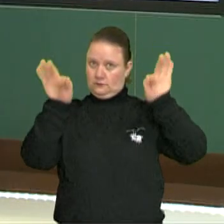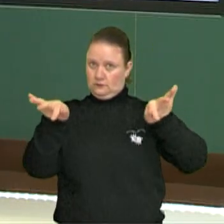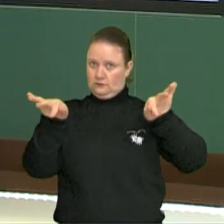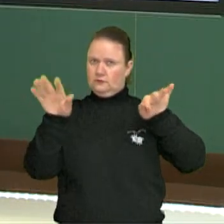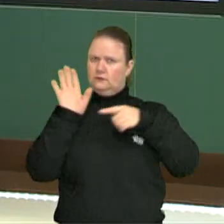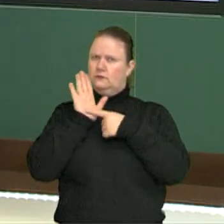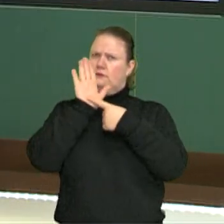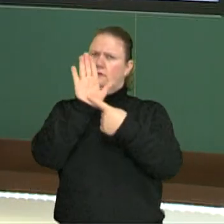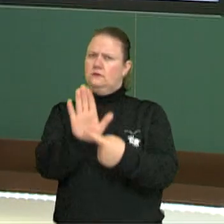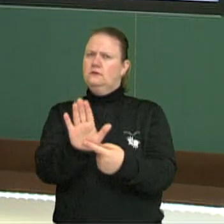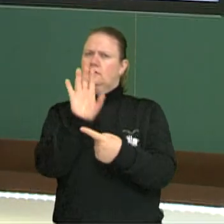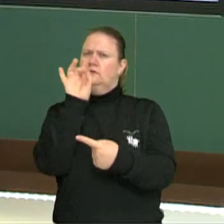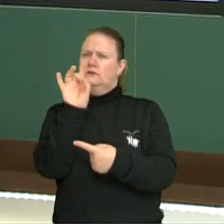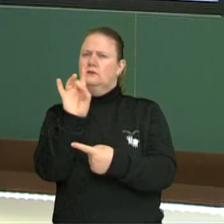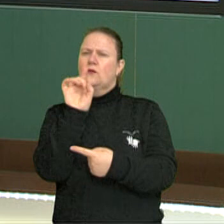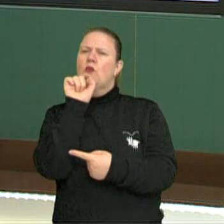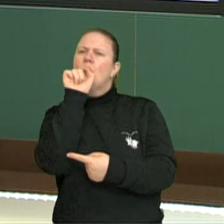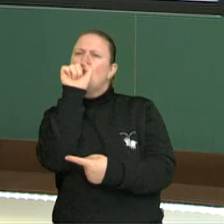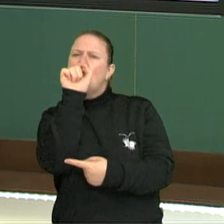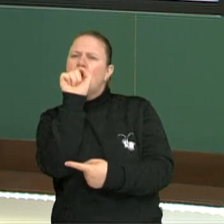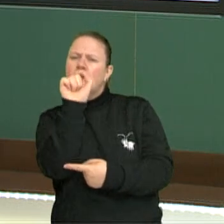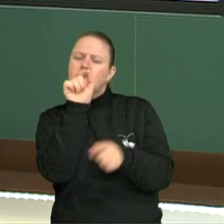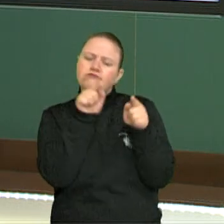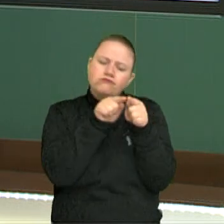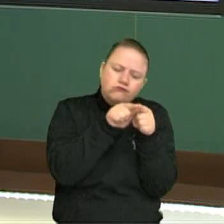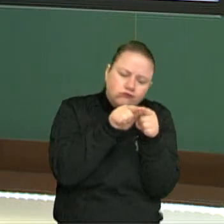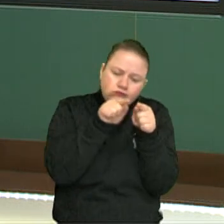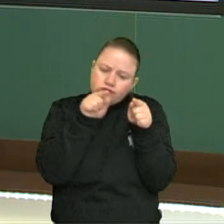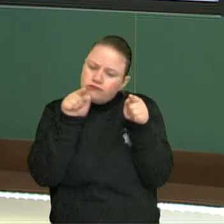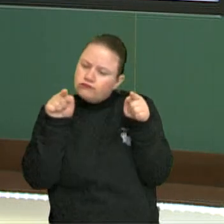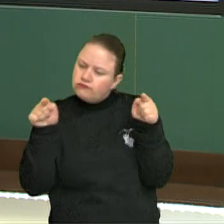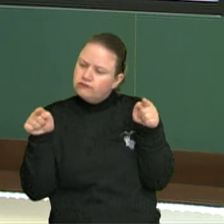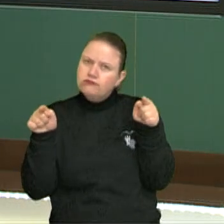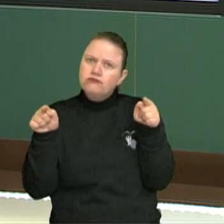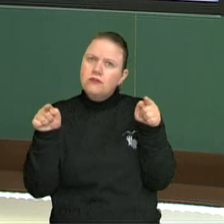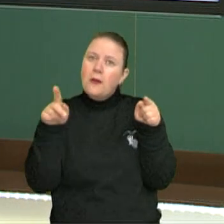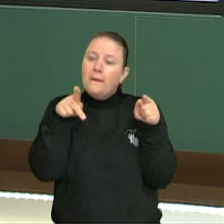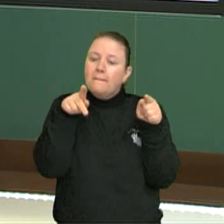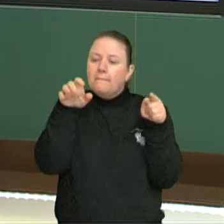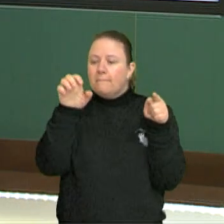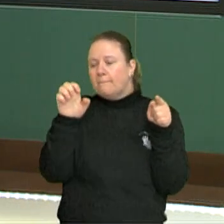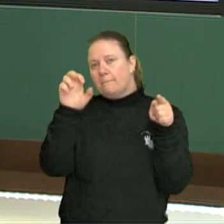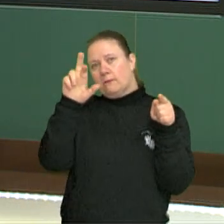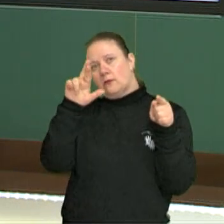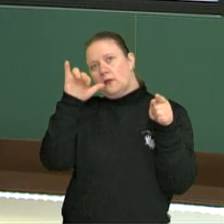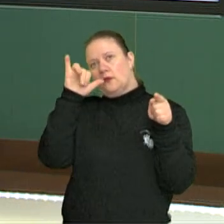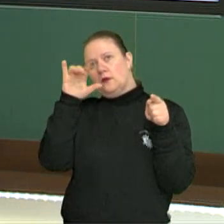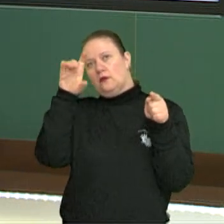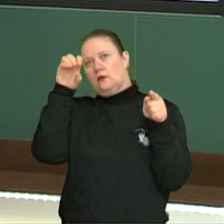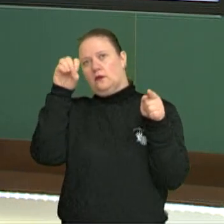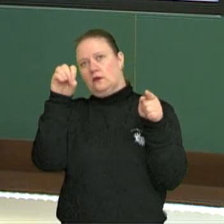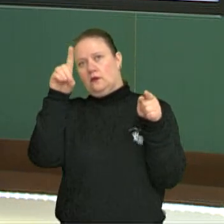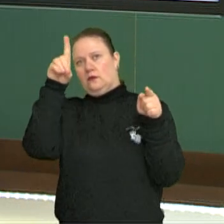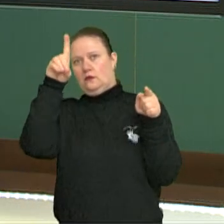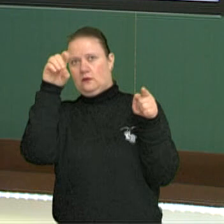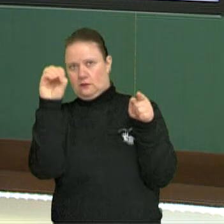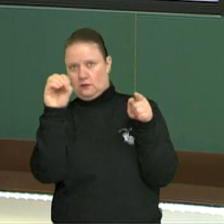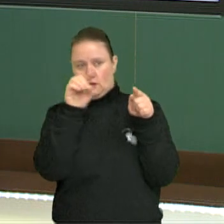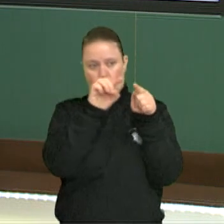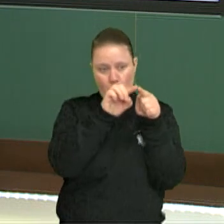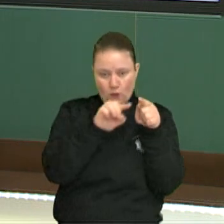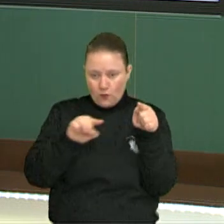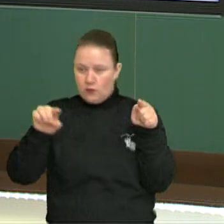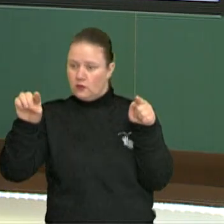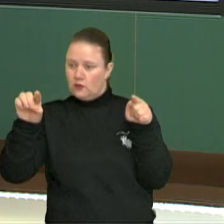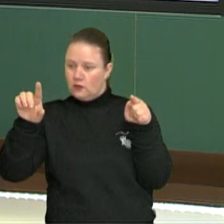demonstra exatamente o período, que é o quê? É o tempo de uma oscilação completa, ou seja, uma ida e uma volta deste